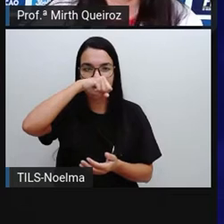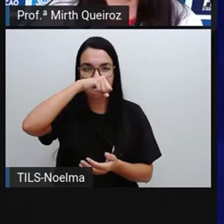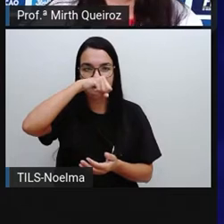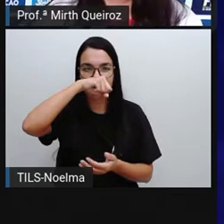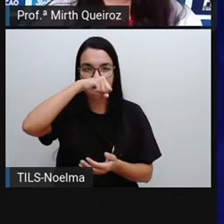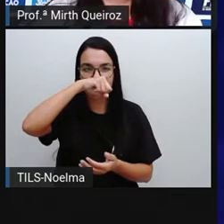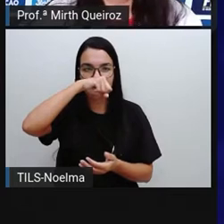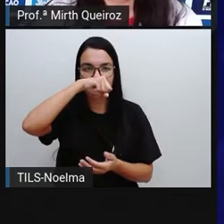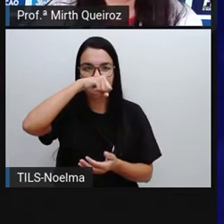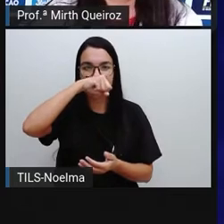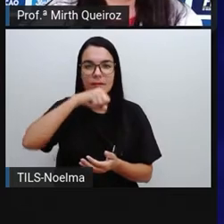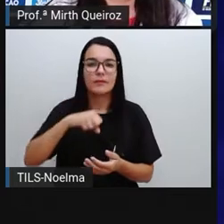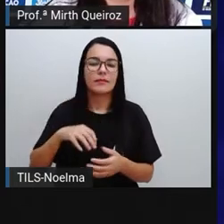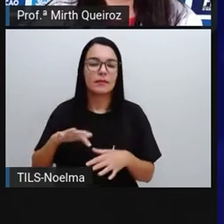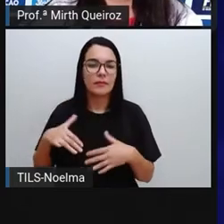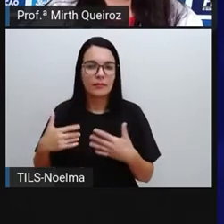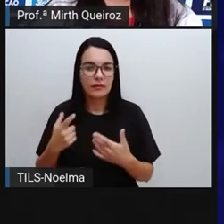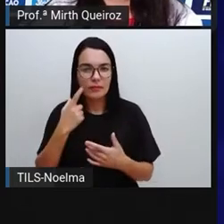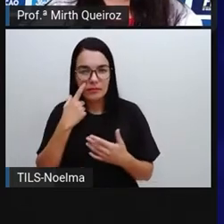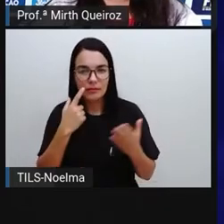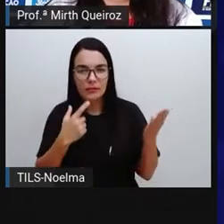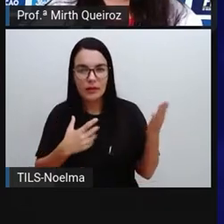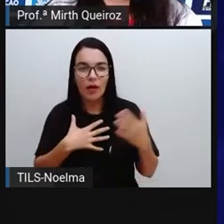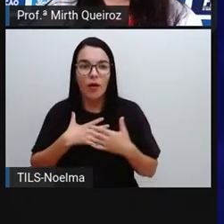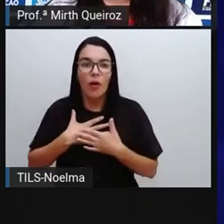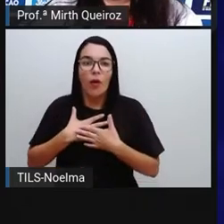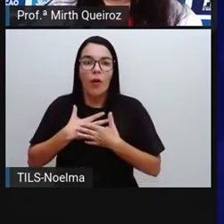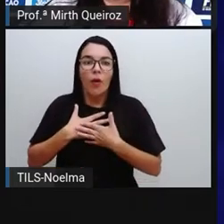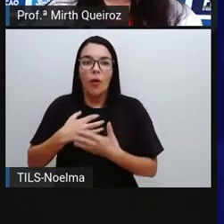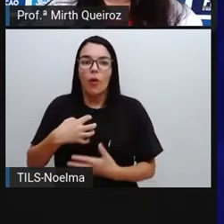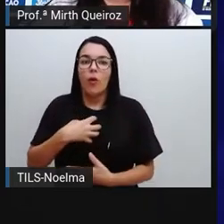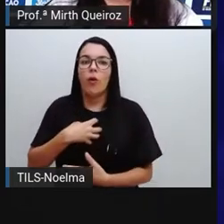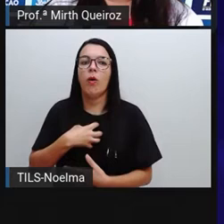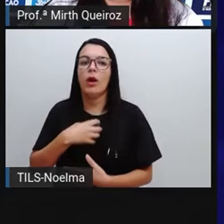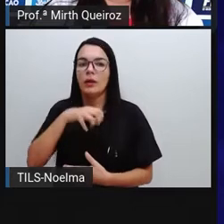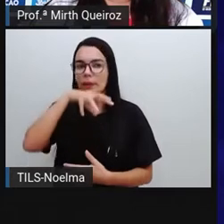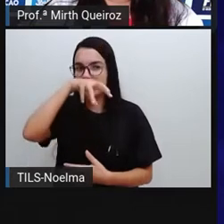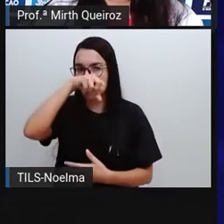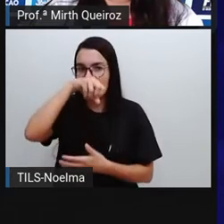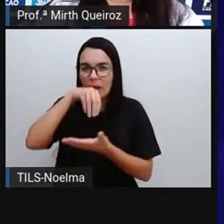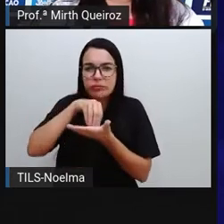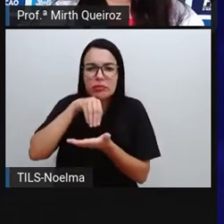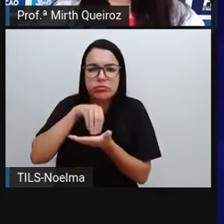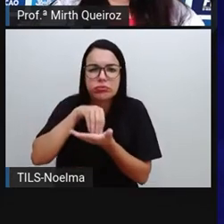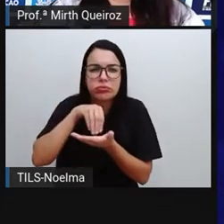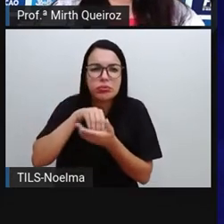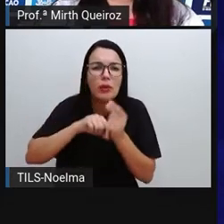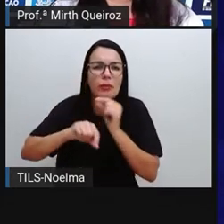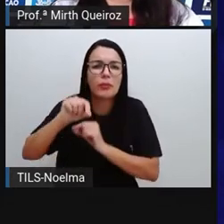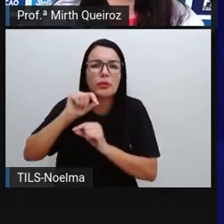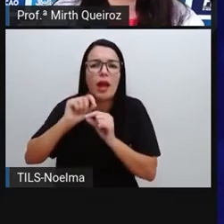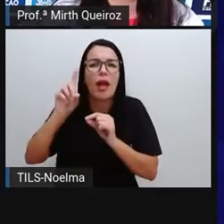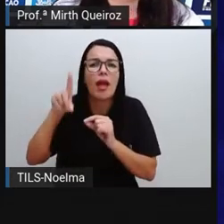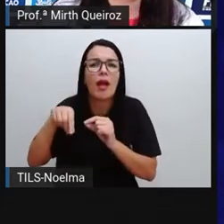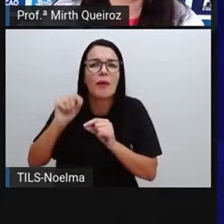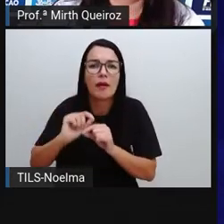falta de ar, né? Porém, a falta de ar já é um caso mais grave